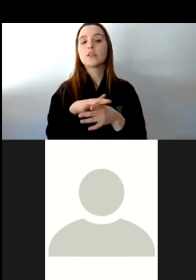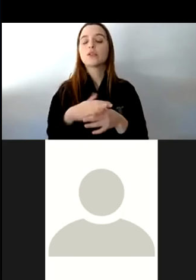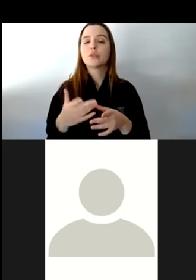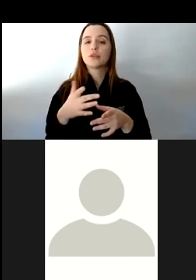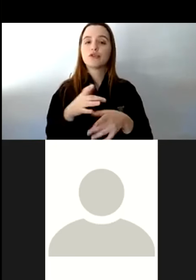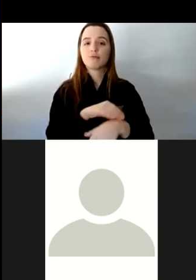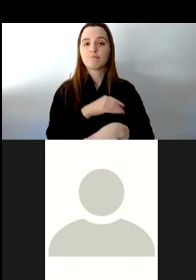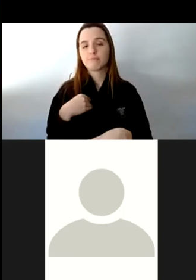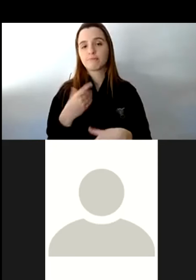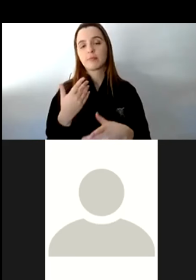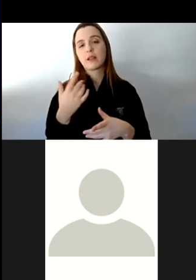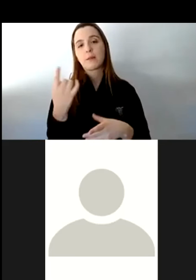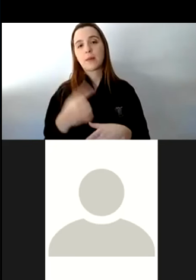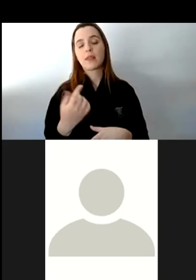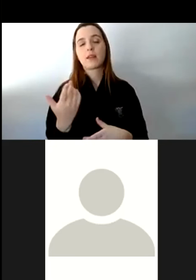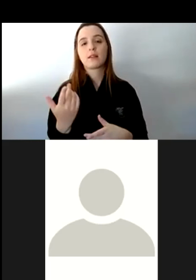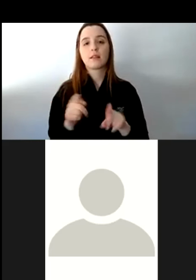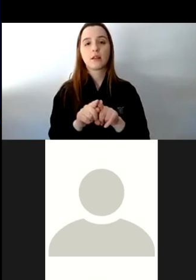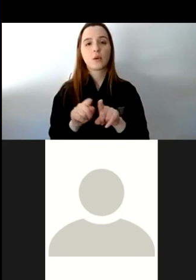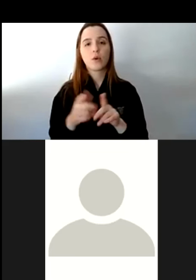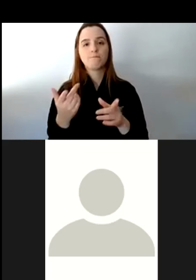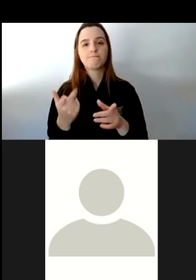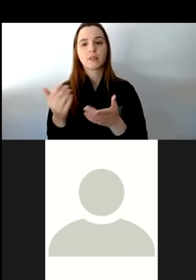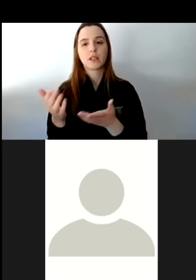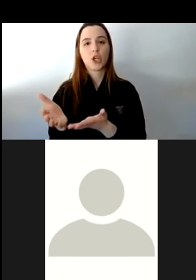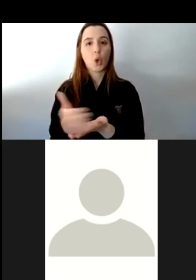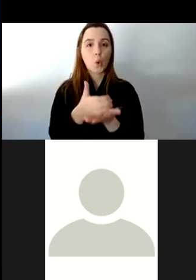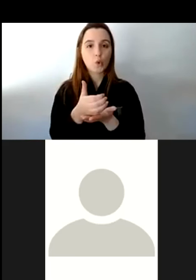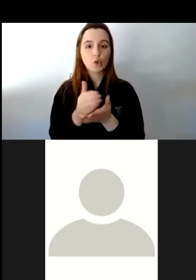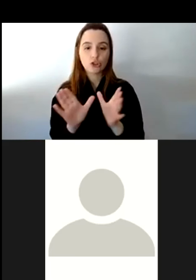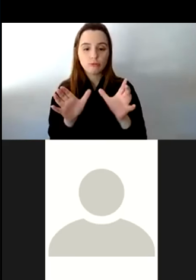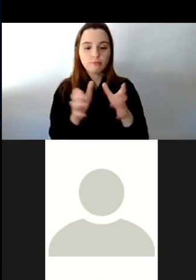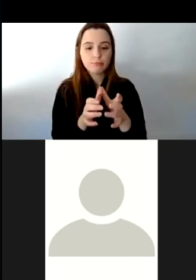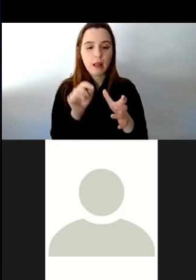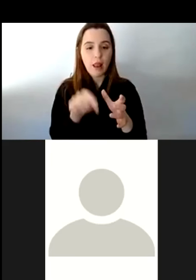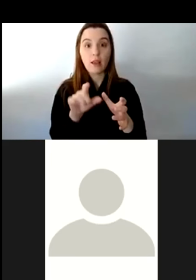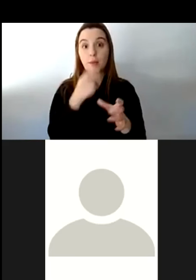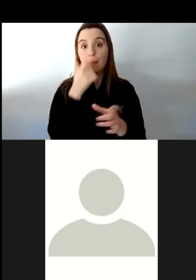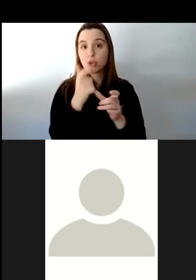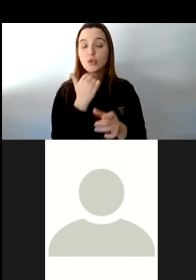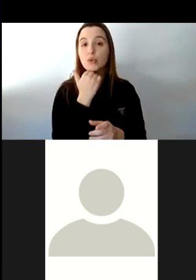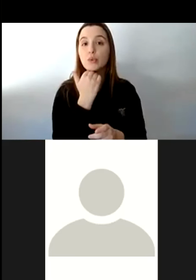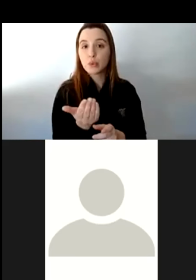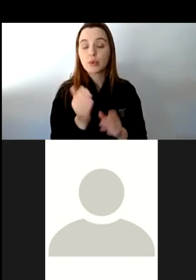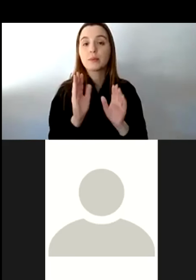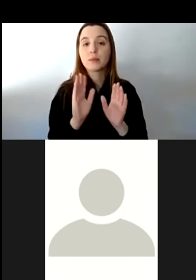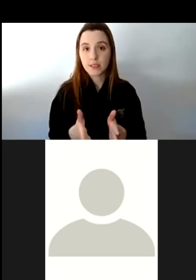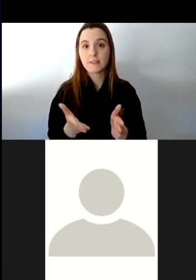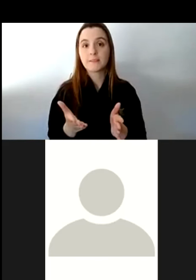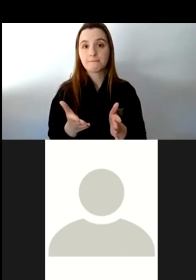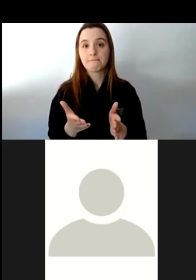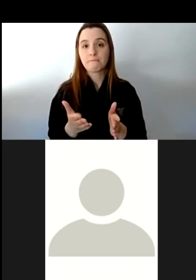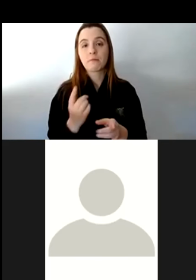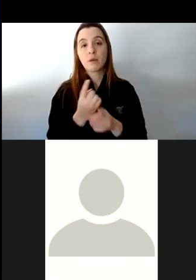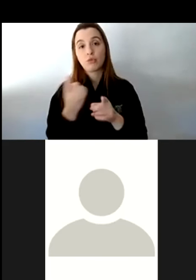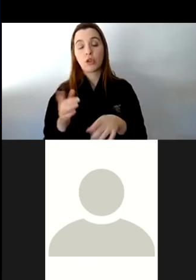exigem uma especial concentração de recursos e de perícia, devido desde logo à baixa prevalência destas